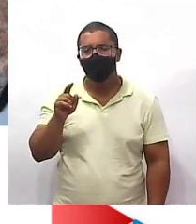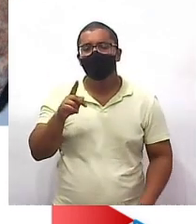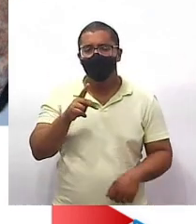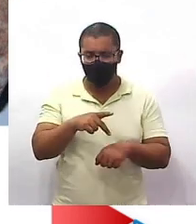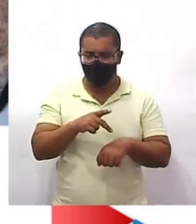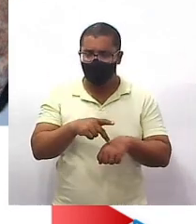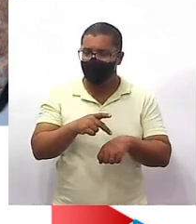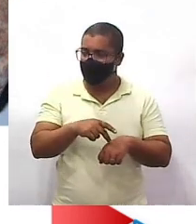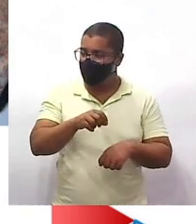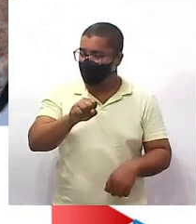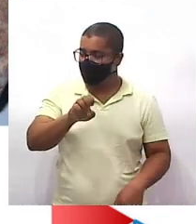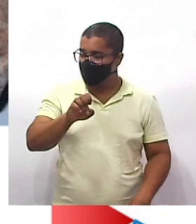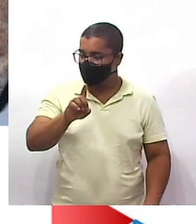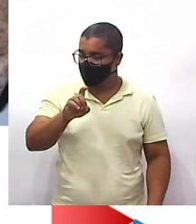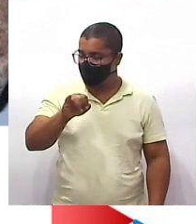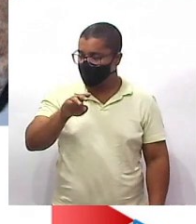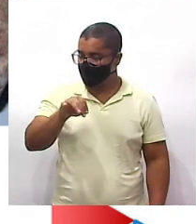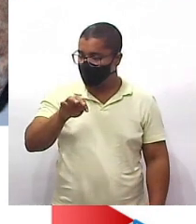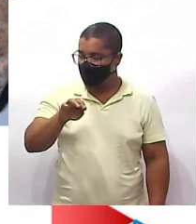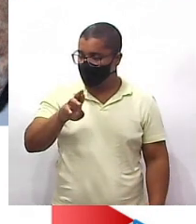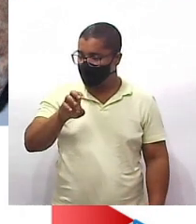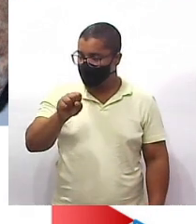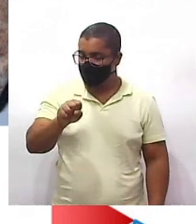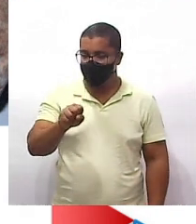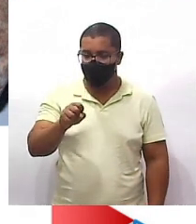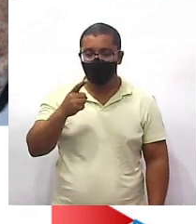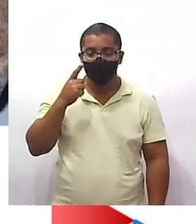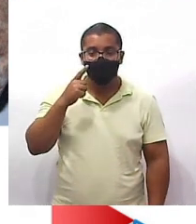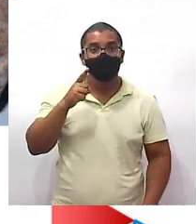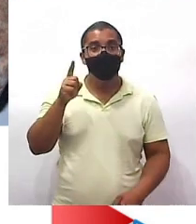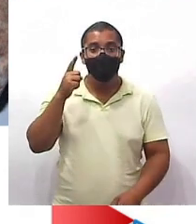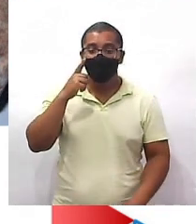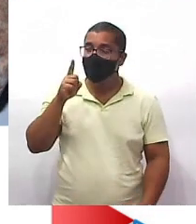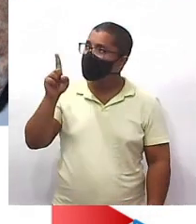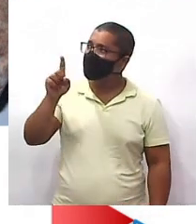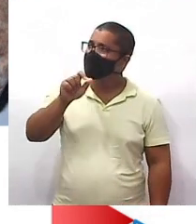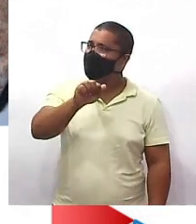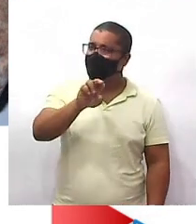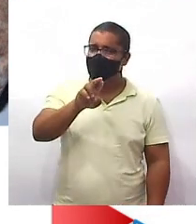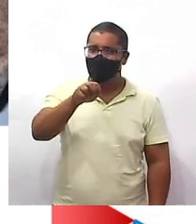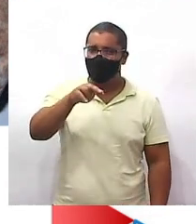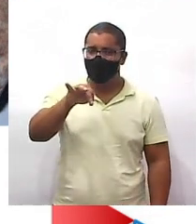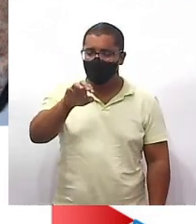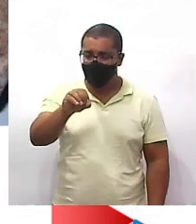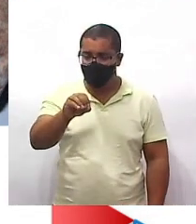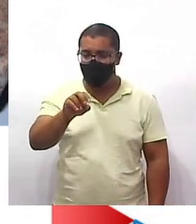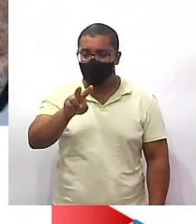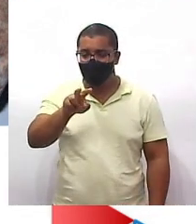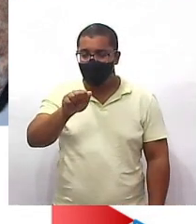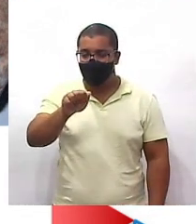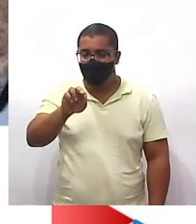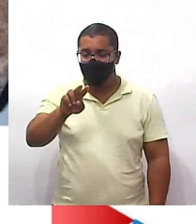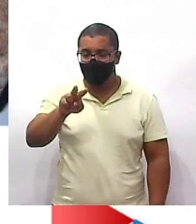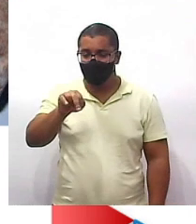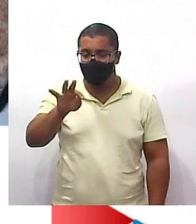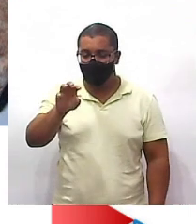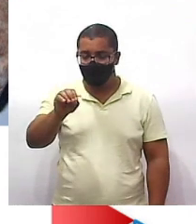sedimentares. Vejam bem, na telinha a gente tem o arenito, o varvito, o talco e